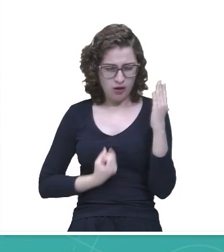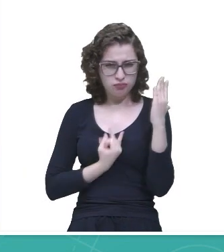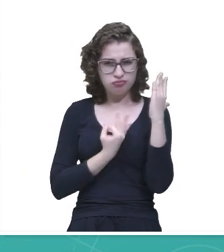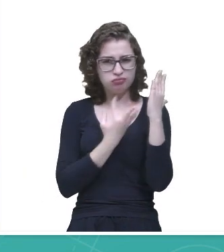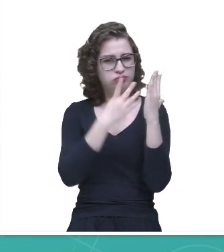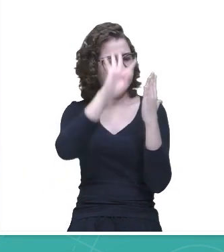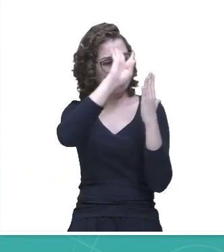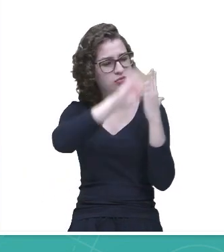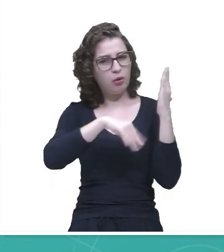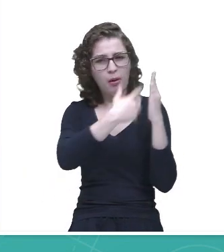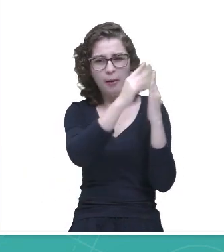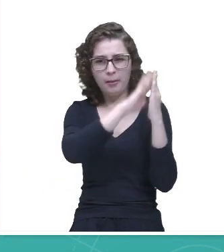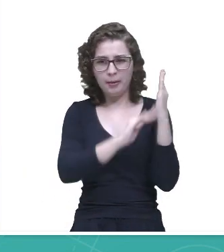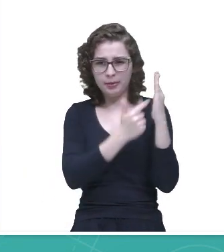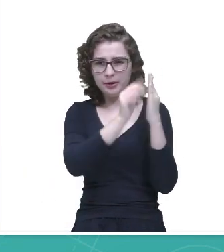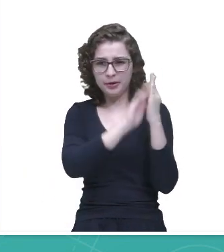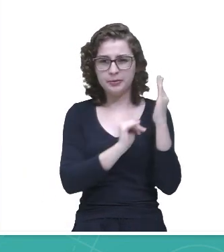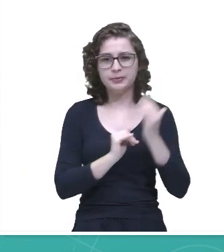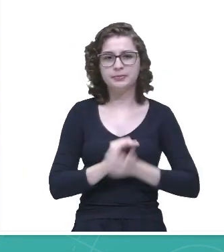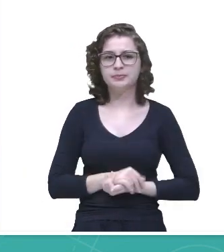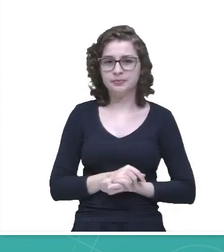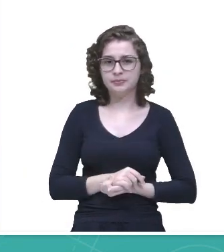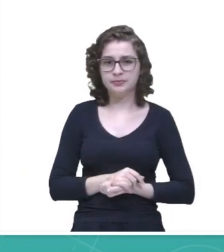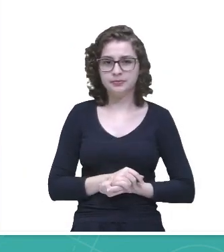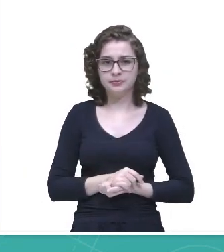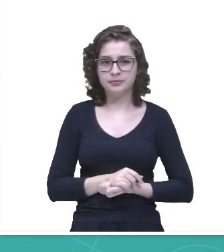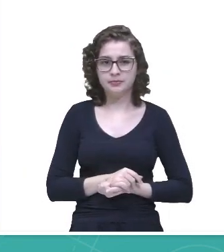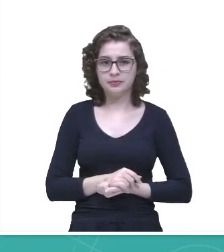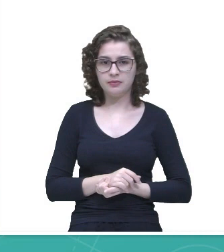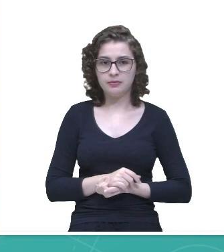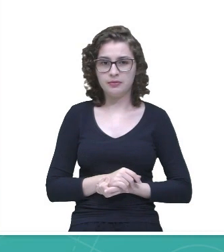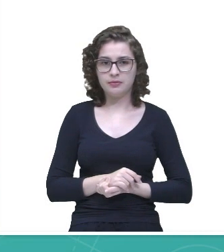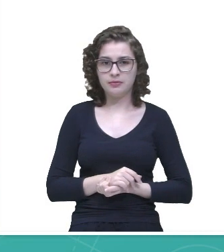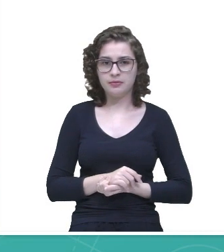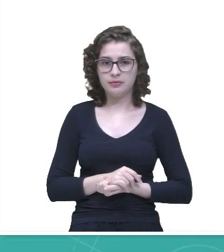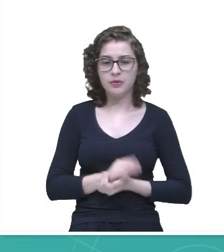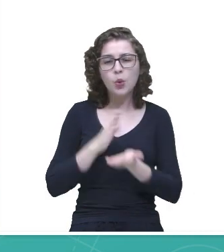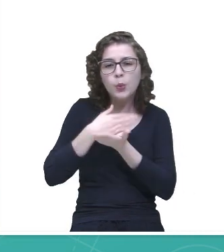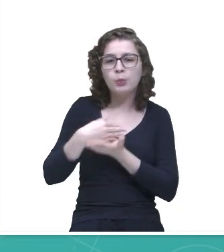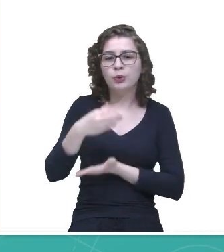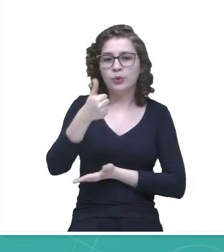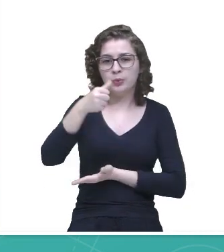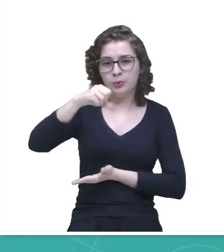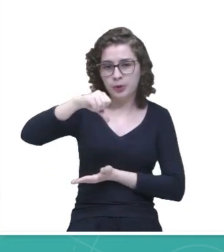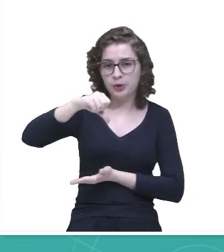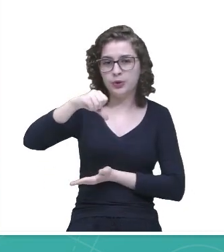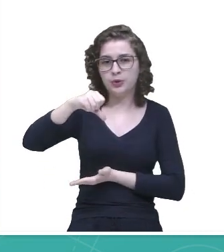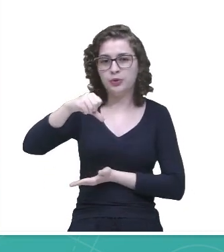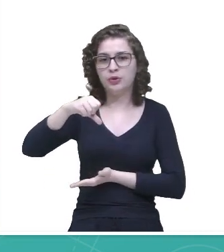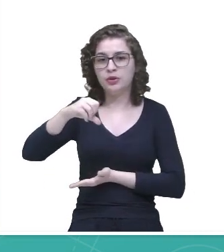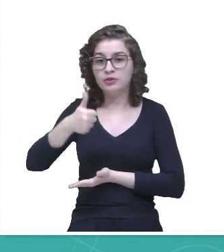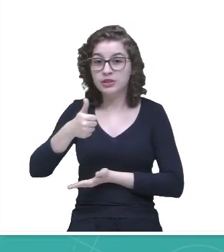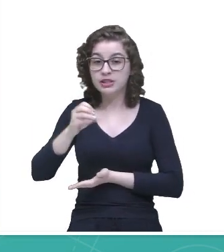Então, falando sobre o expressionismo, que diz o seguinte, o expressionismo surgiu em 1910